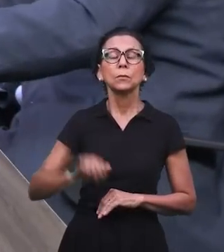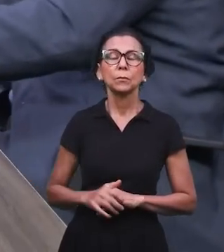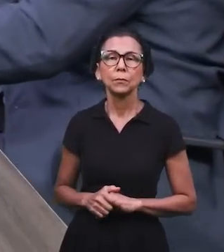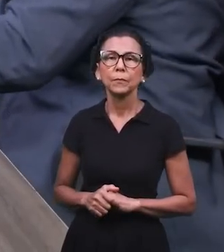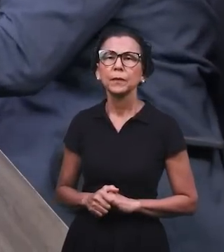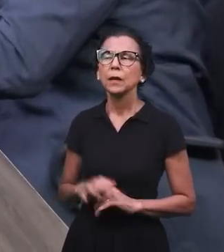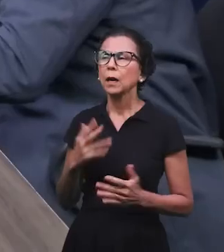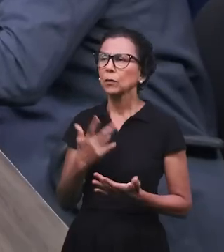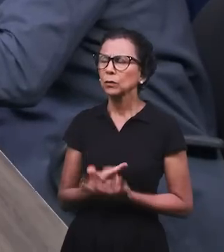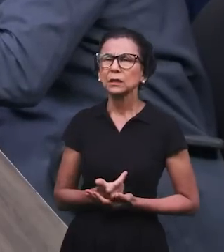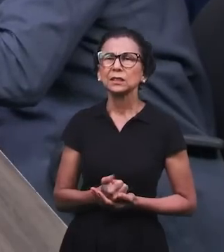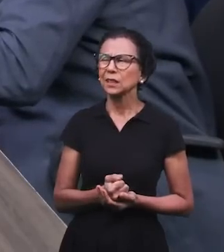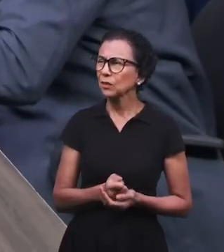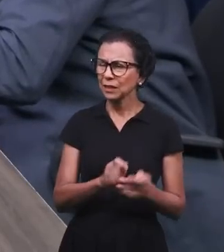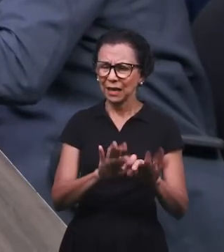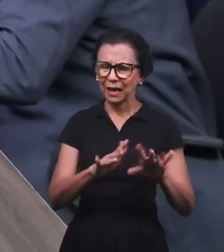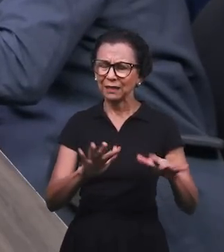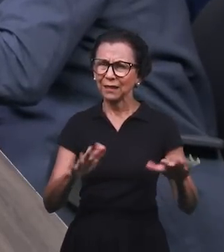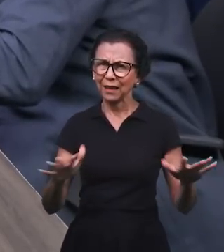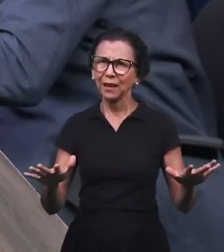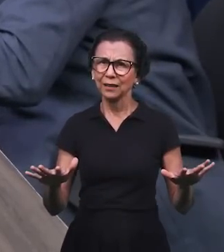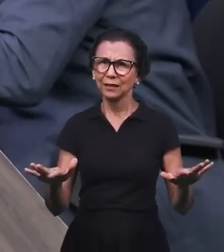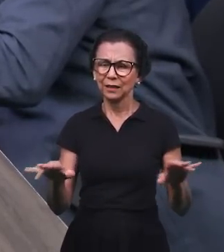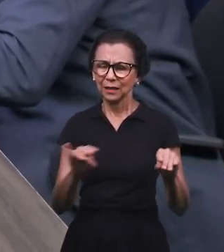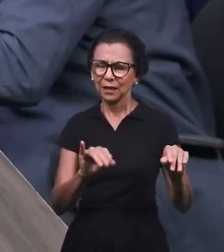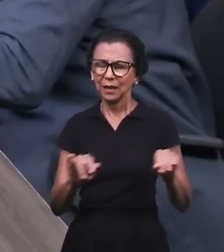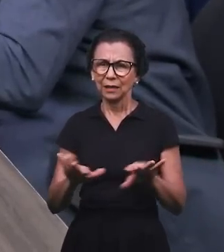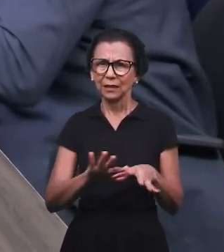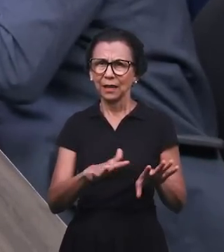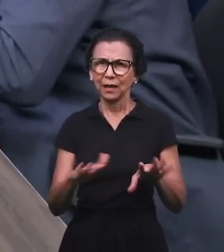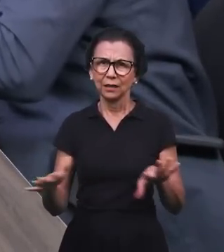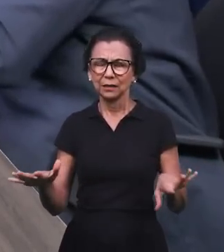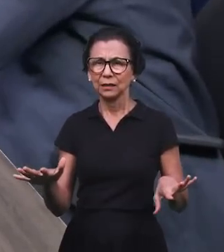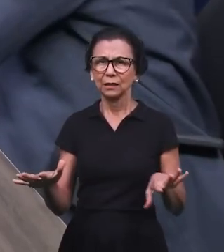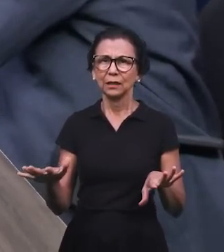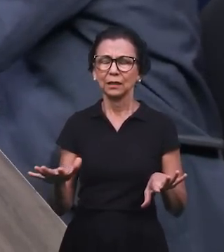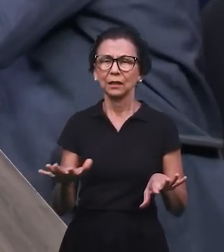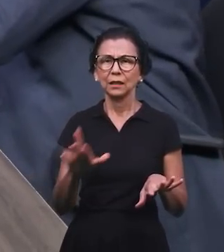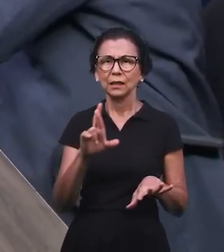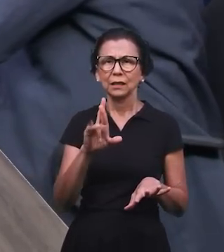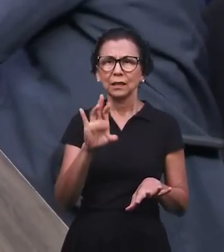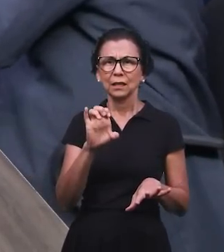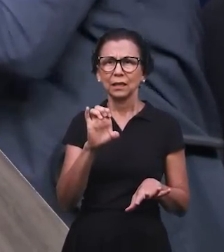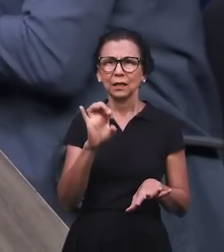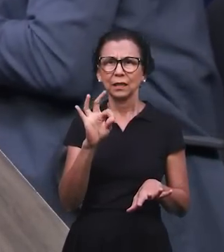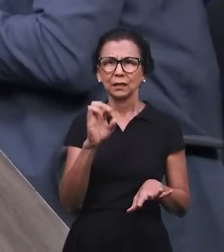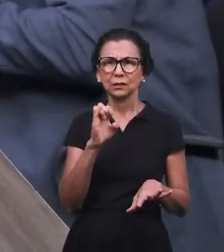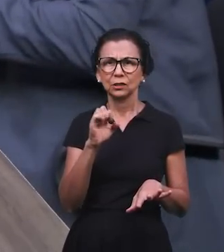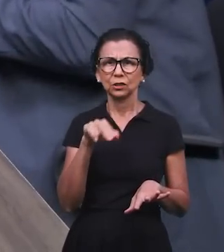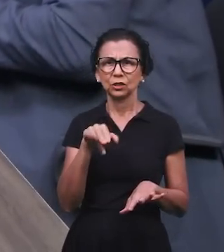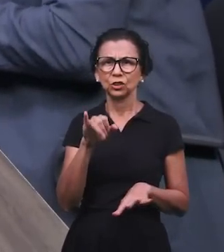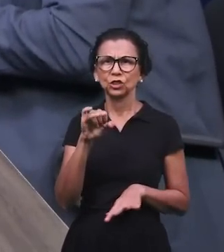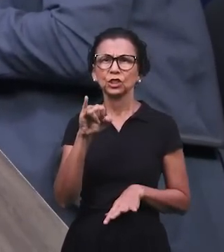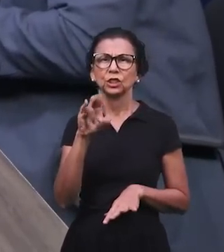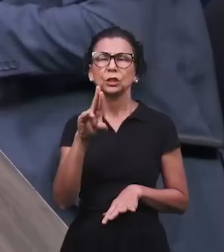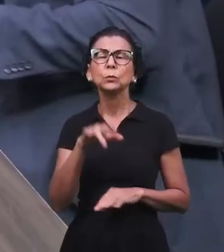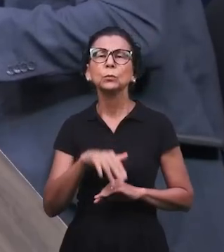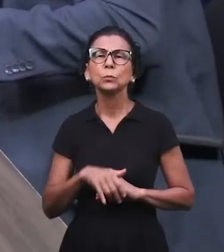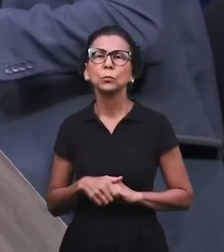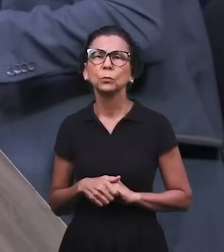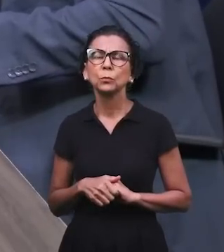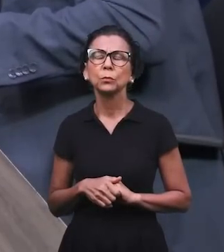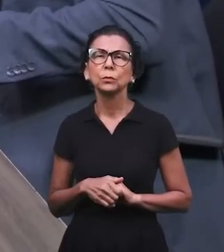Não sei se o senhor separou o texto aí que fala sobre esse momento que a terra retiniu. Sim. Se o senhor puder ler para a gente. No